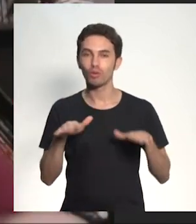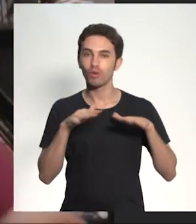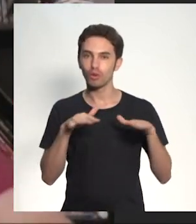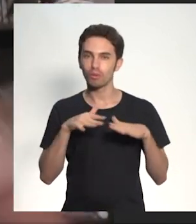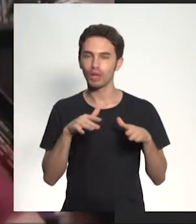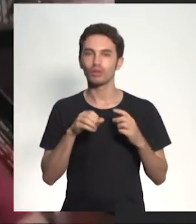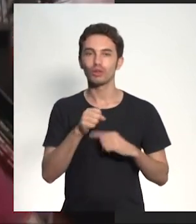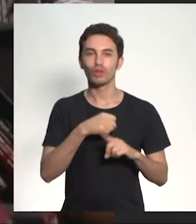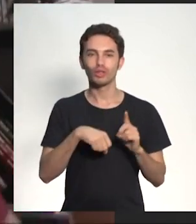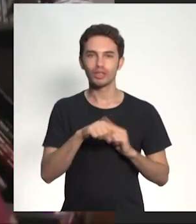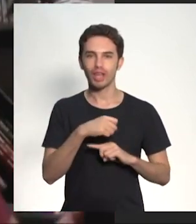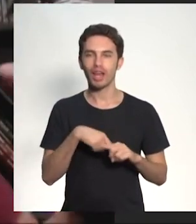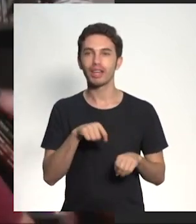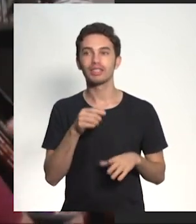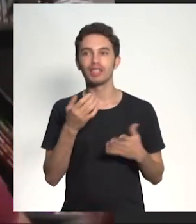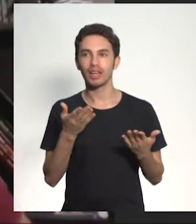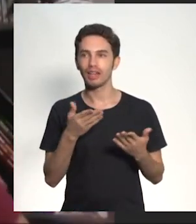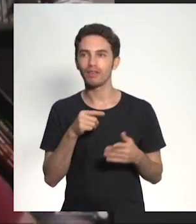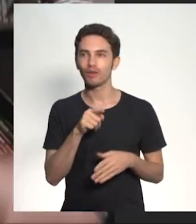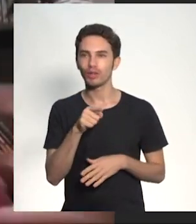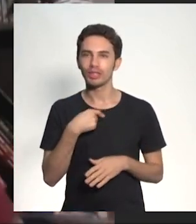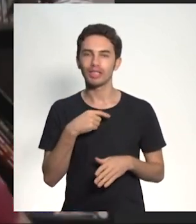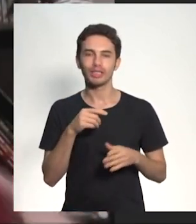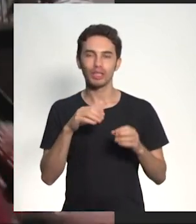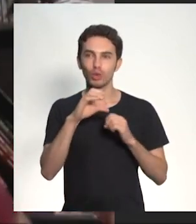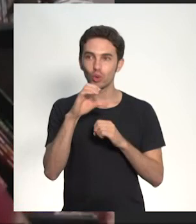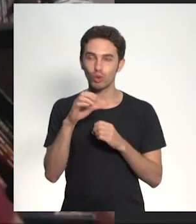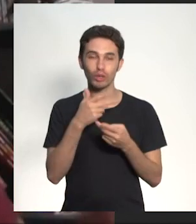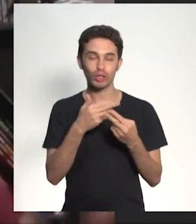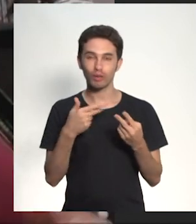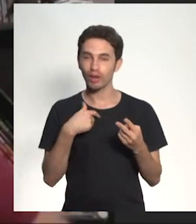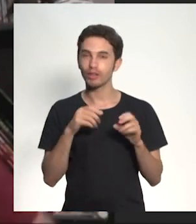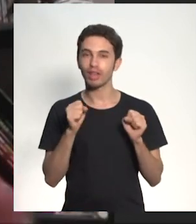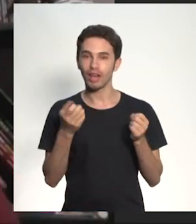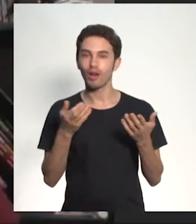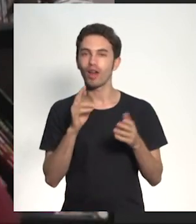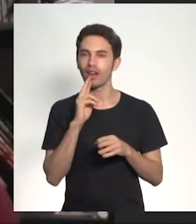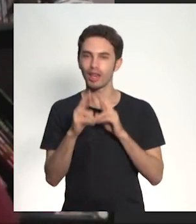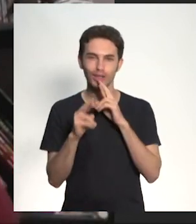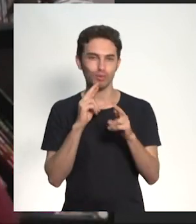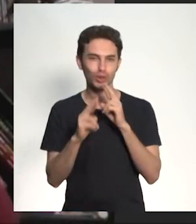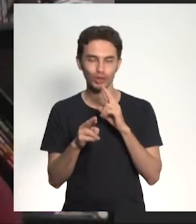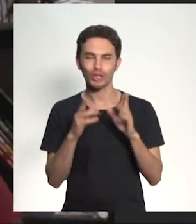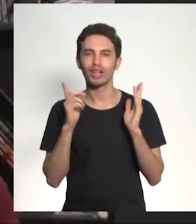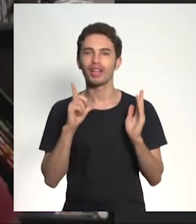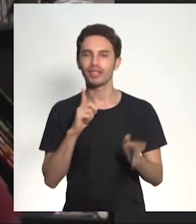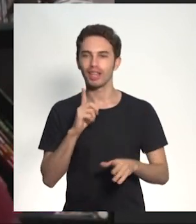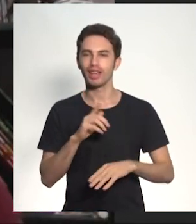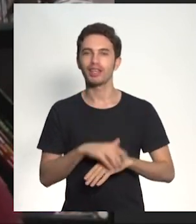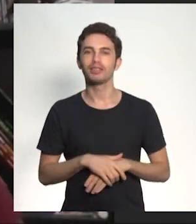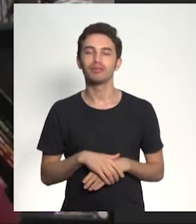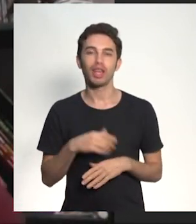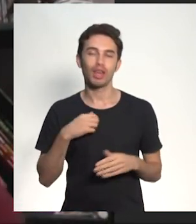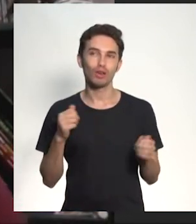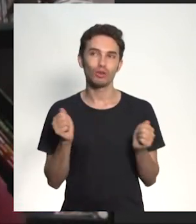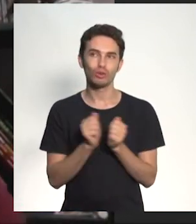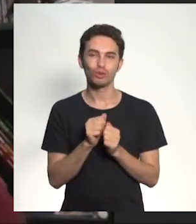momento para todas as dúvidas que ficaram, né? Todas as perguntas agora serem respondidas, né? Estamos aqui, eu e